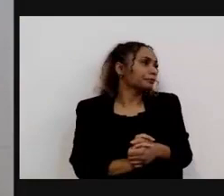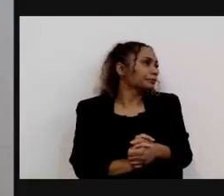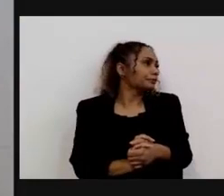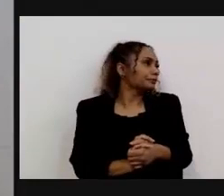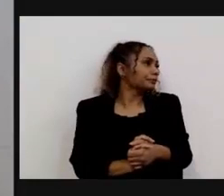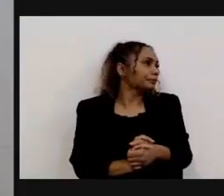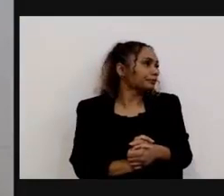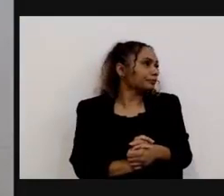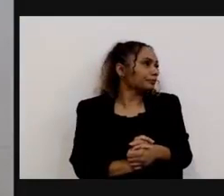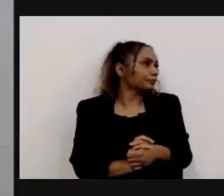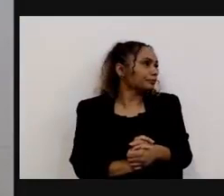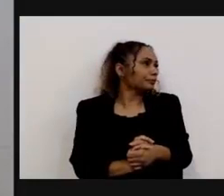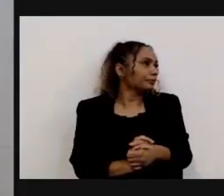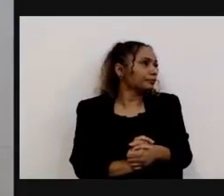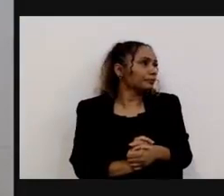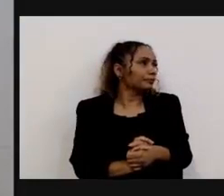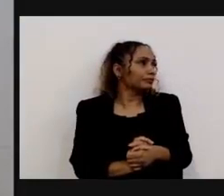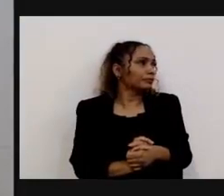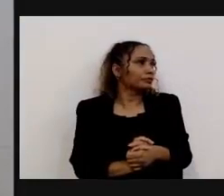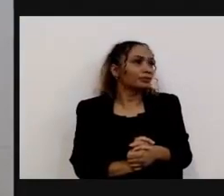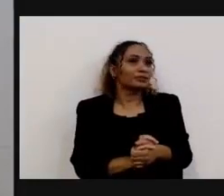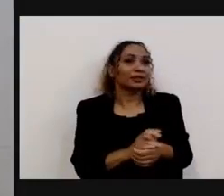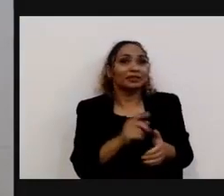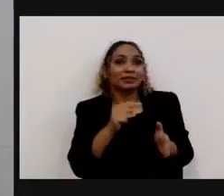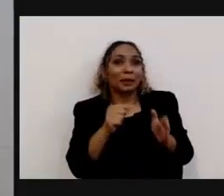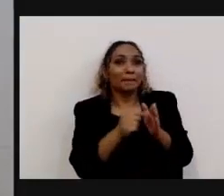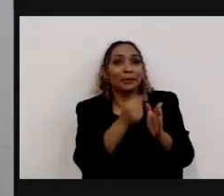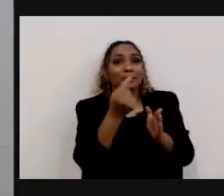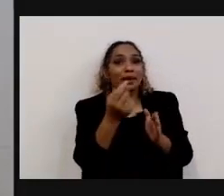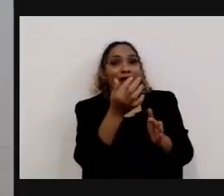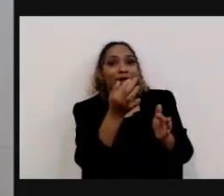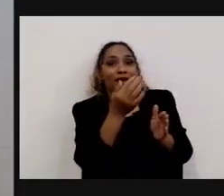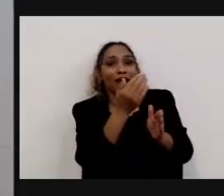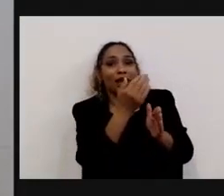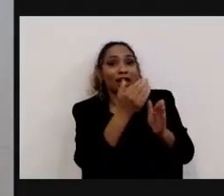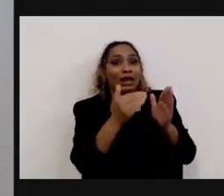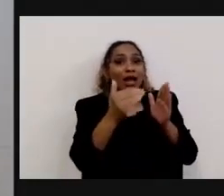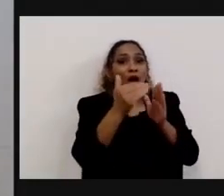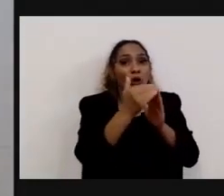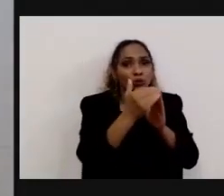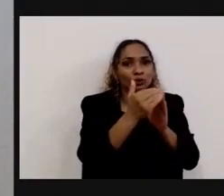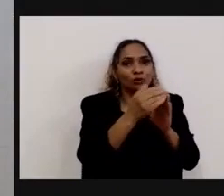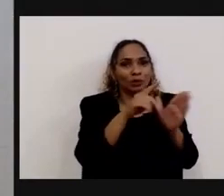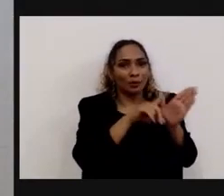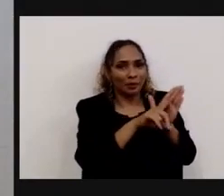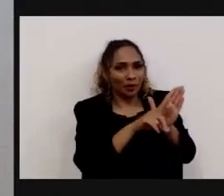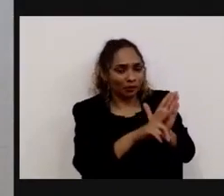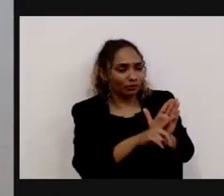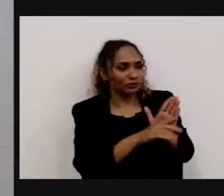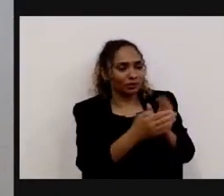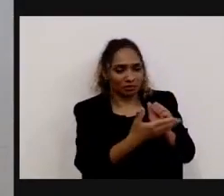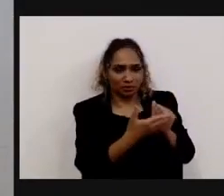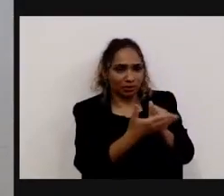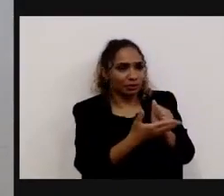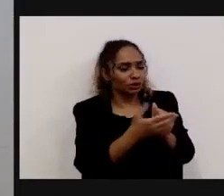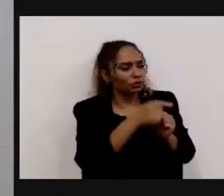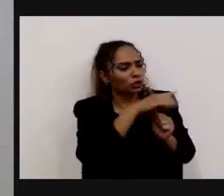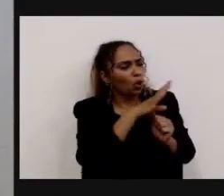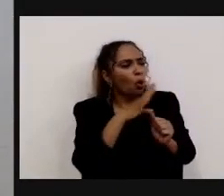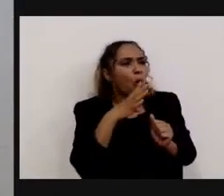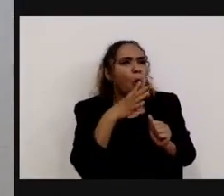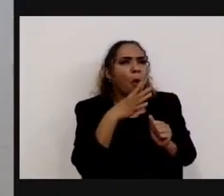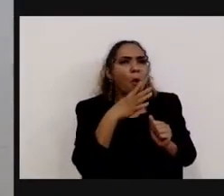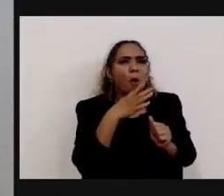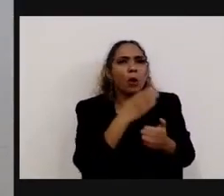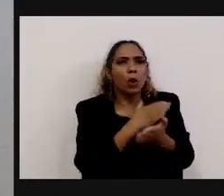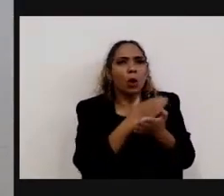Taís né então você fez a primeira e a última tá que só vai ser a última pergunta basicamente vocês conhecem